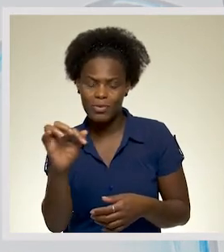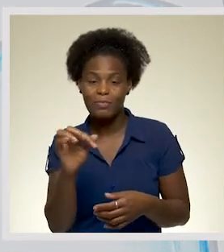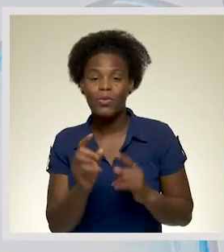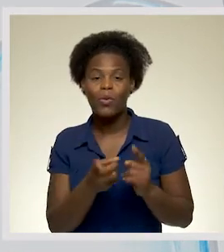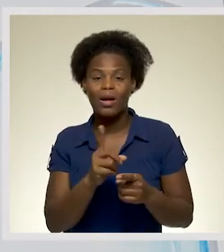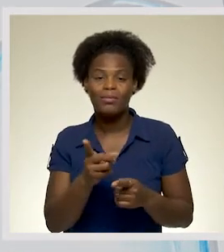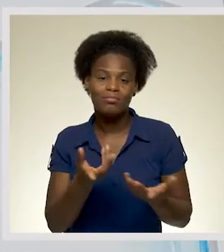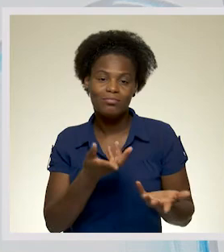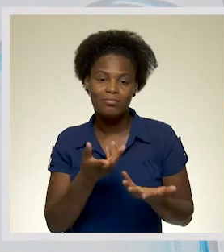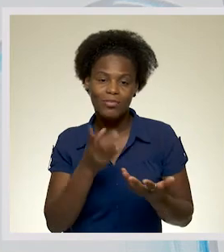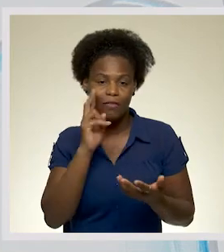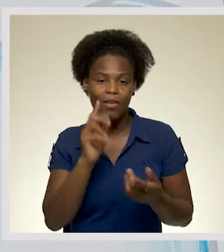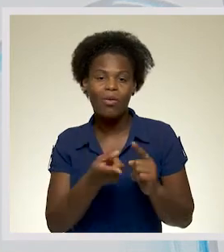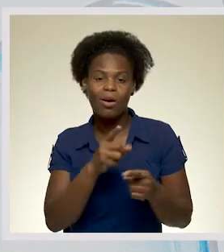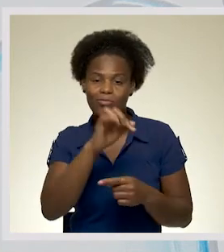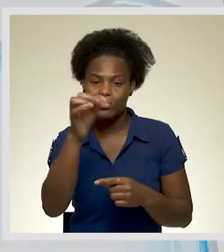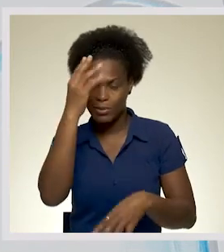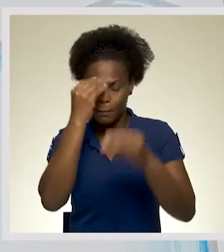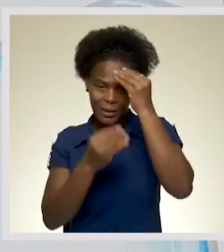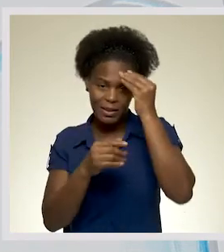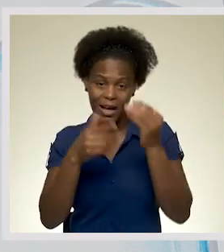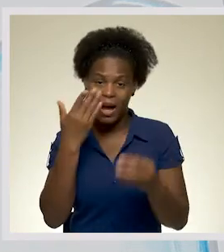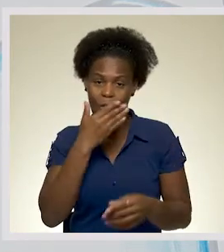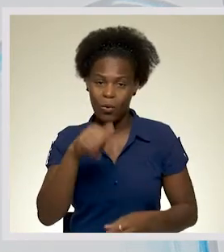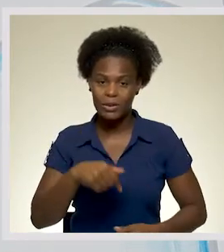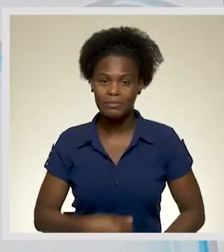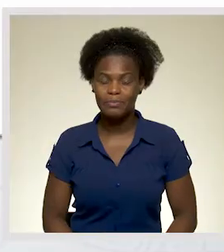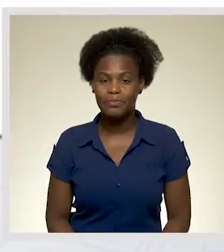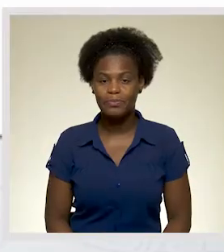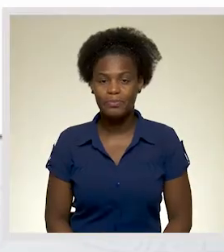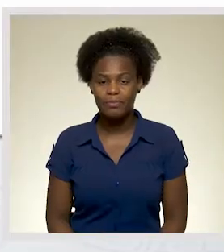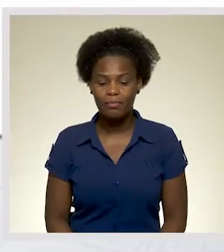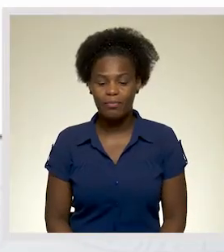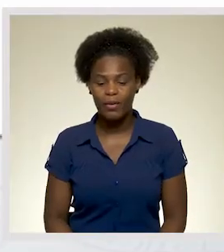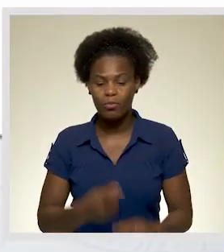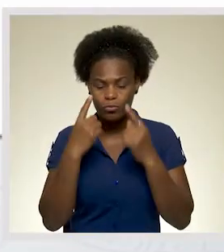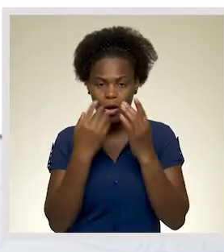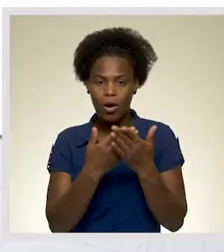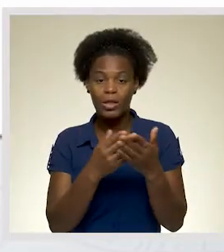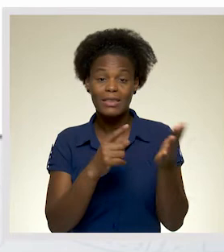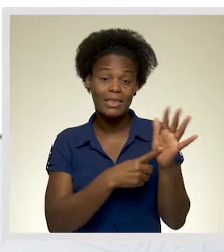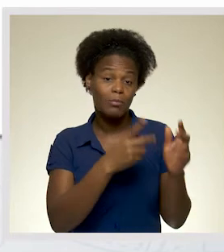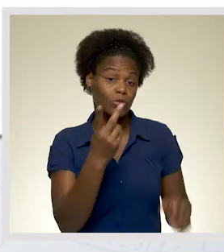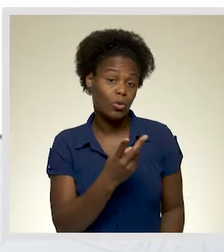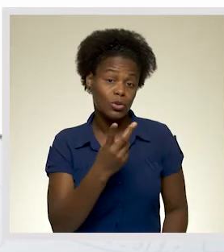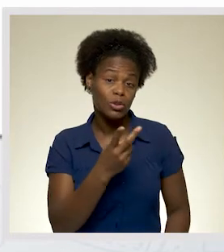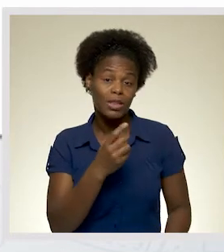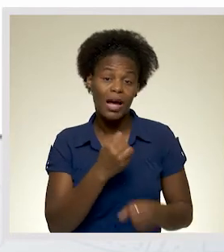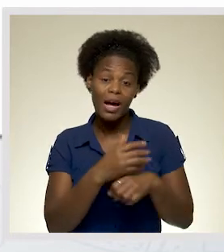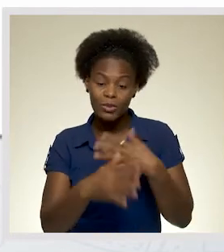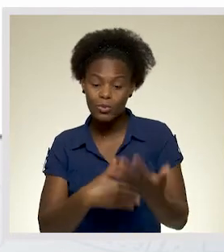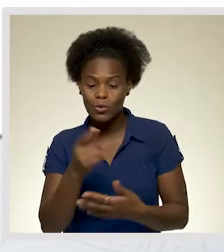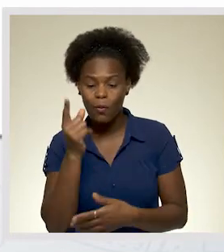que foi aprendido nessa aula de hoje. Indica 2 exemplos das